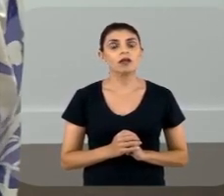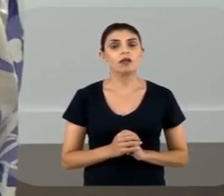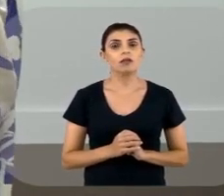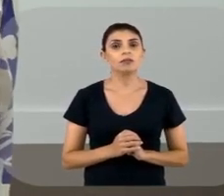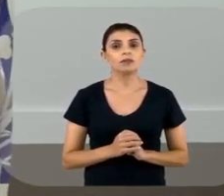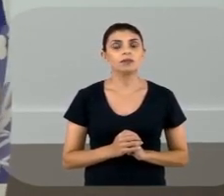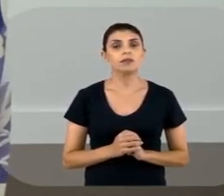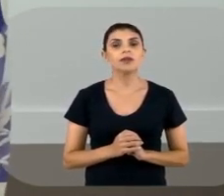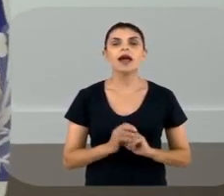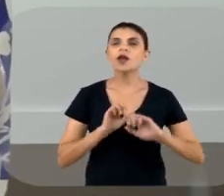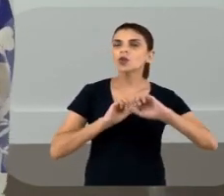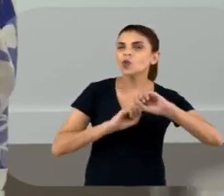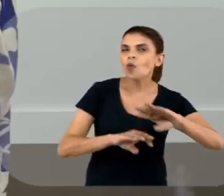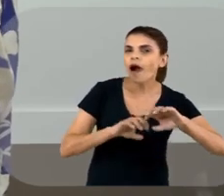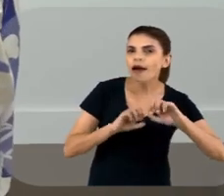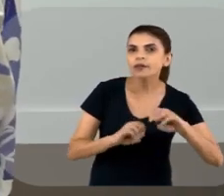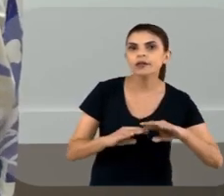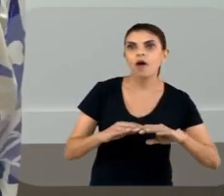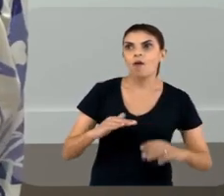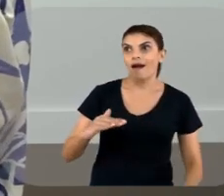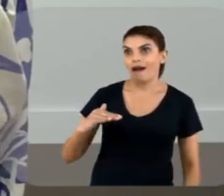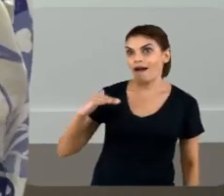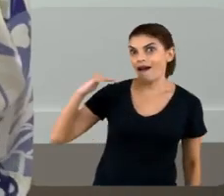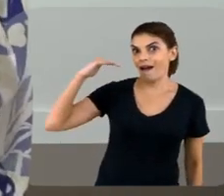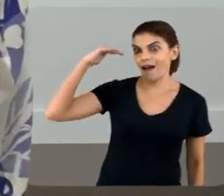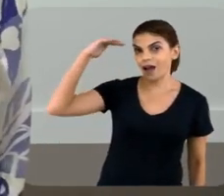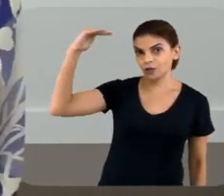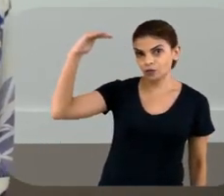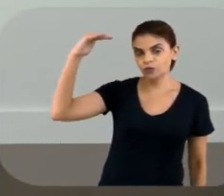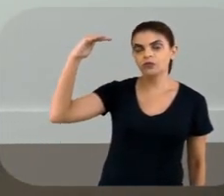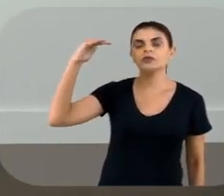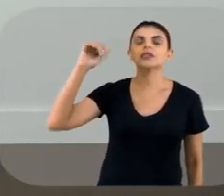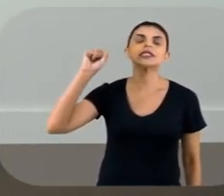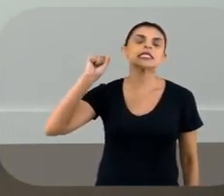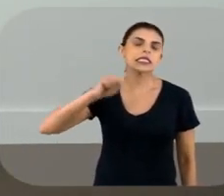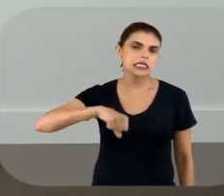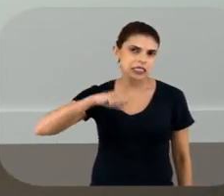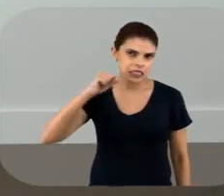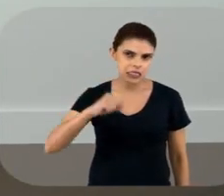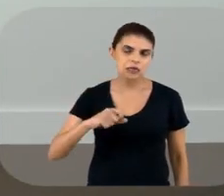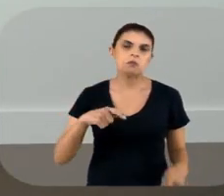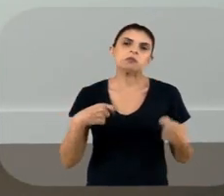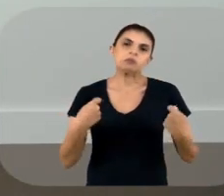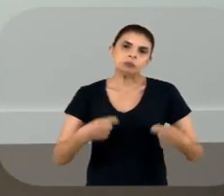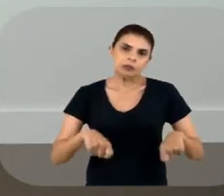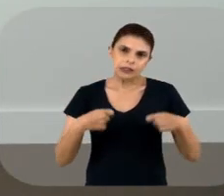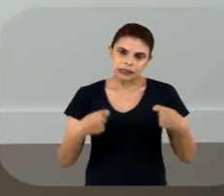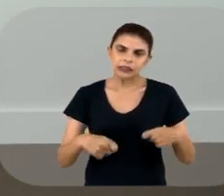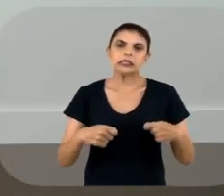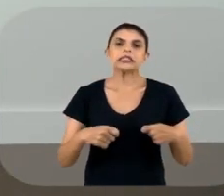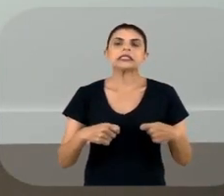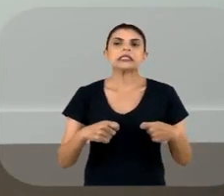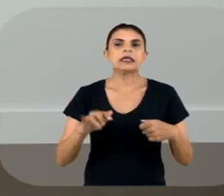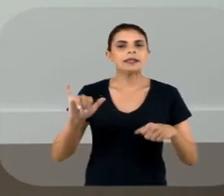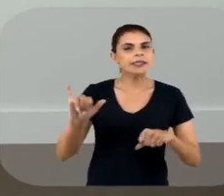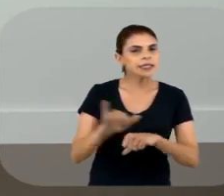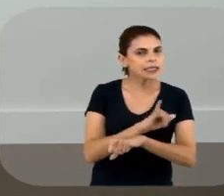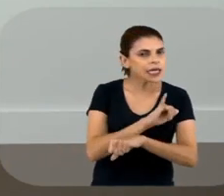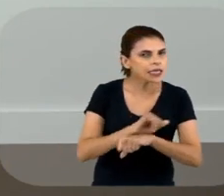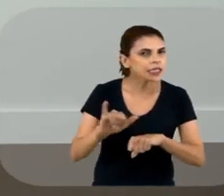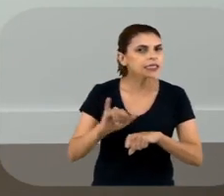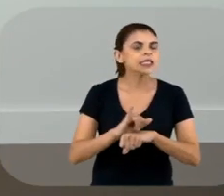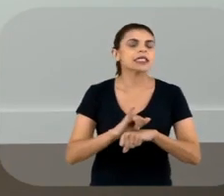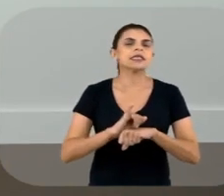aqui falando de educação de adultos, aí sim que é algo a se pensar de